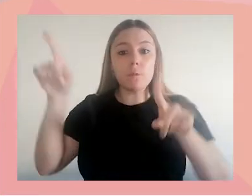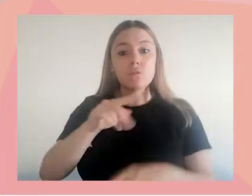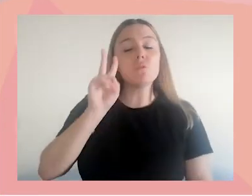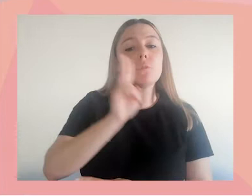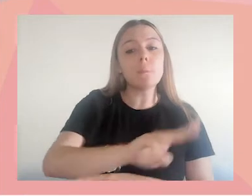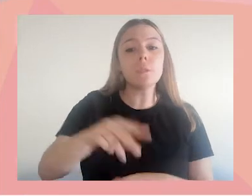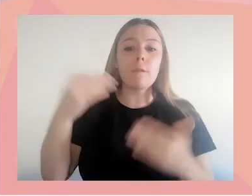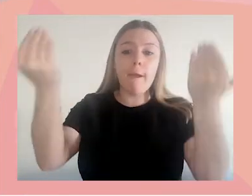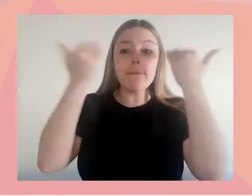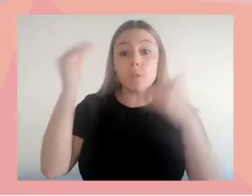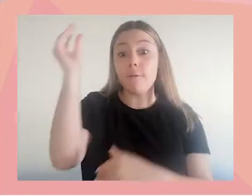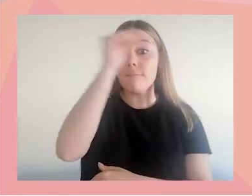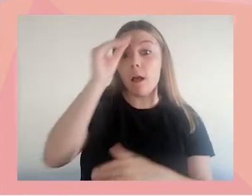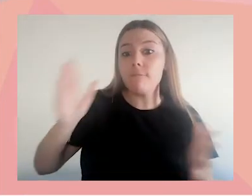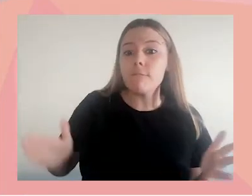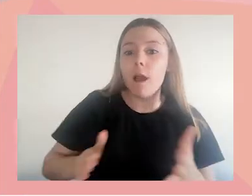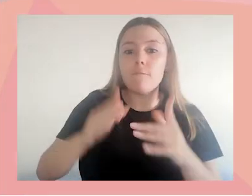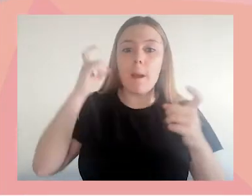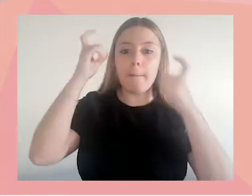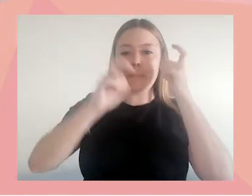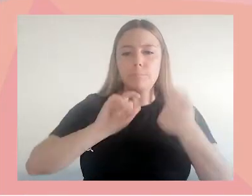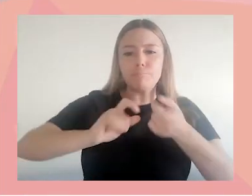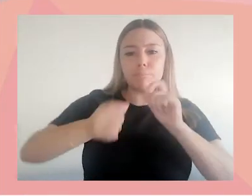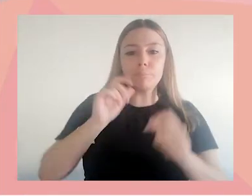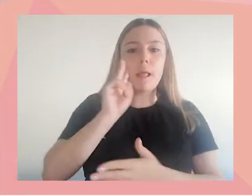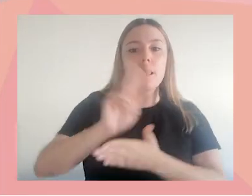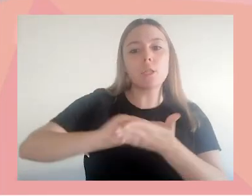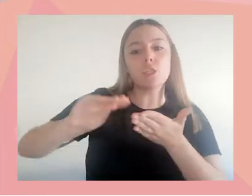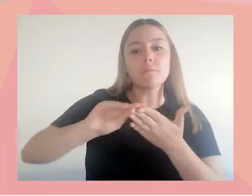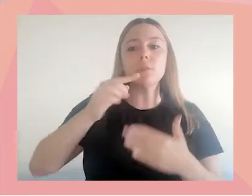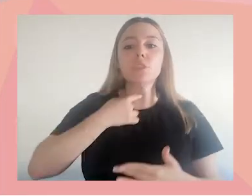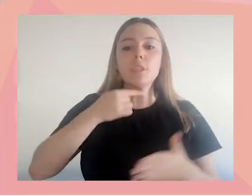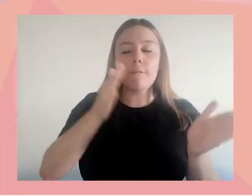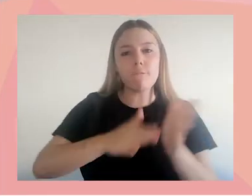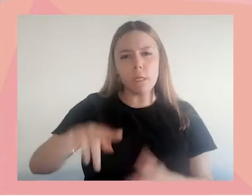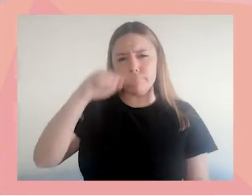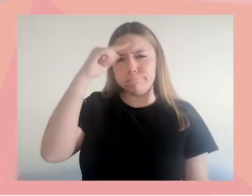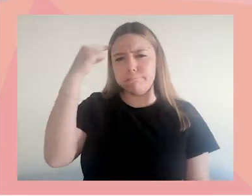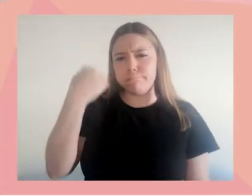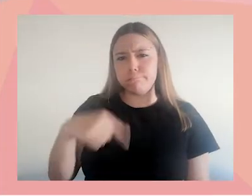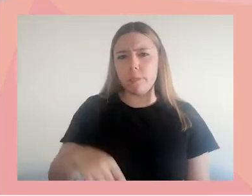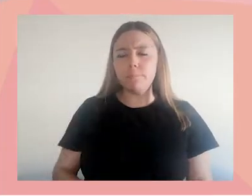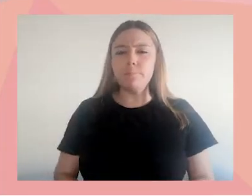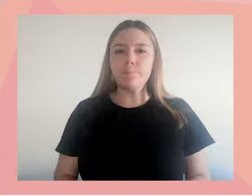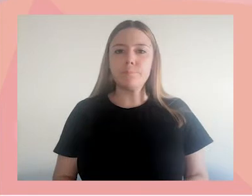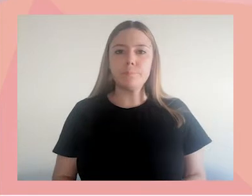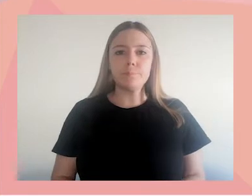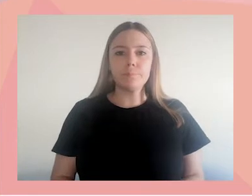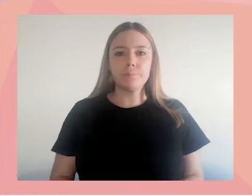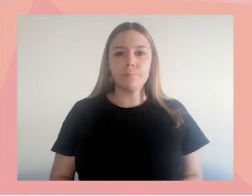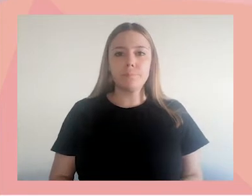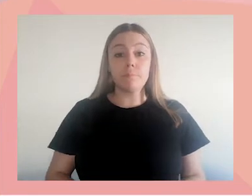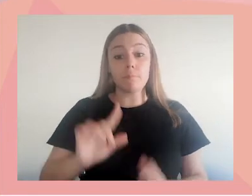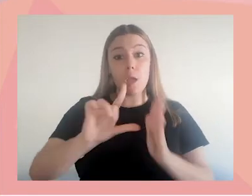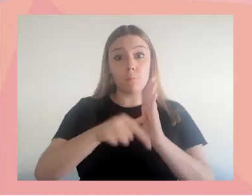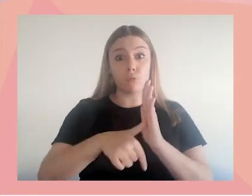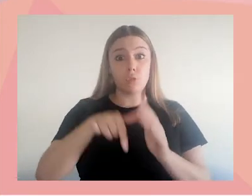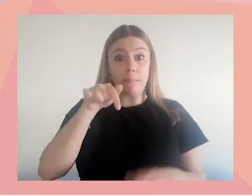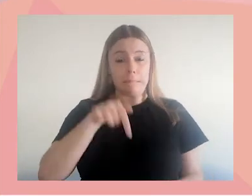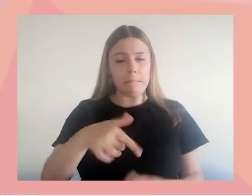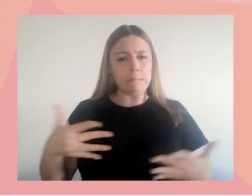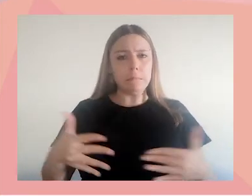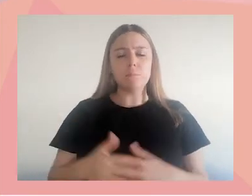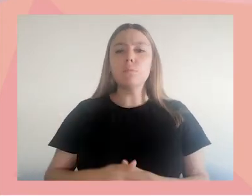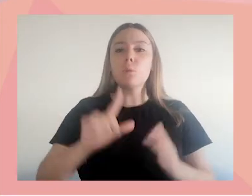Education, a Fake News Observatory to Promote Critical Thinking and Digital Literacy in Times of Crisis. O